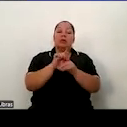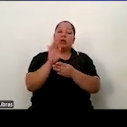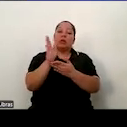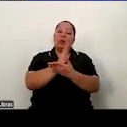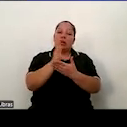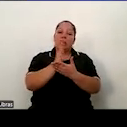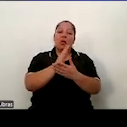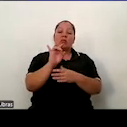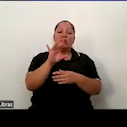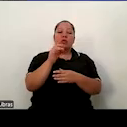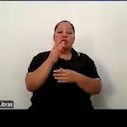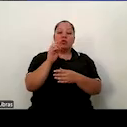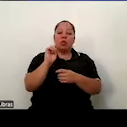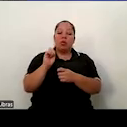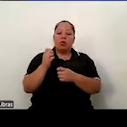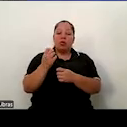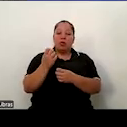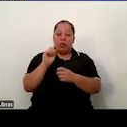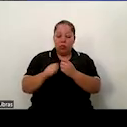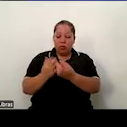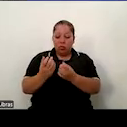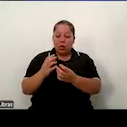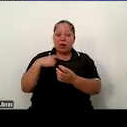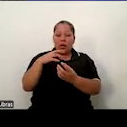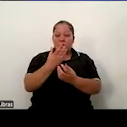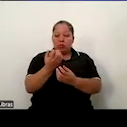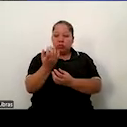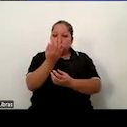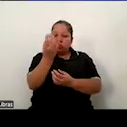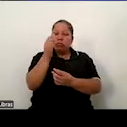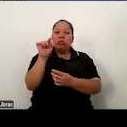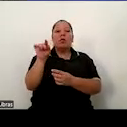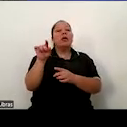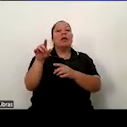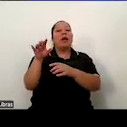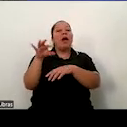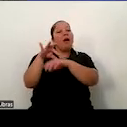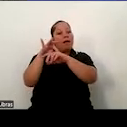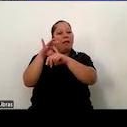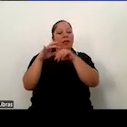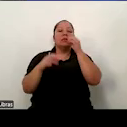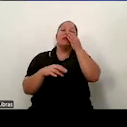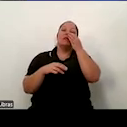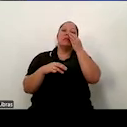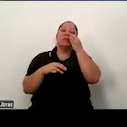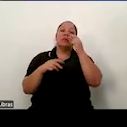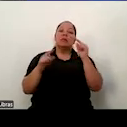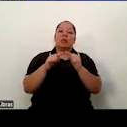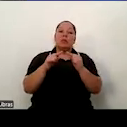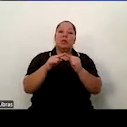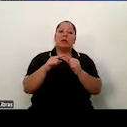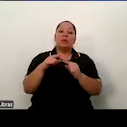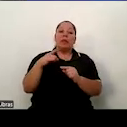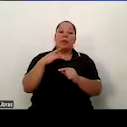são cancerígenos porque eles são provenientes do ferro M, que está presente, é uma substância